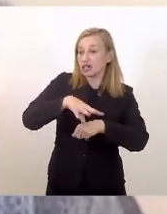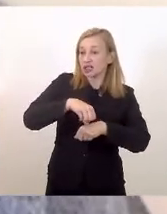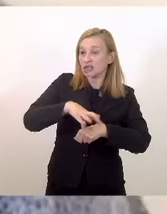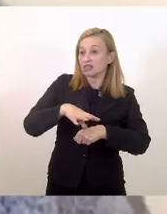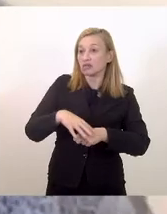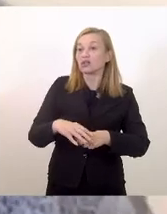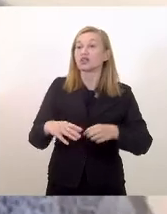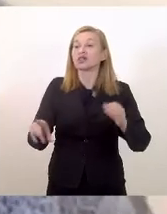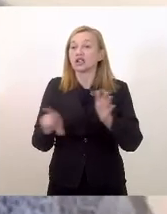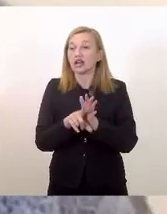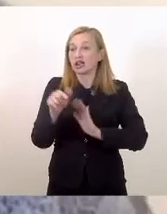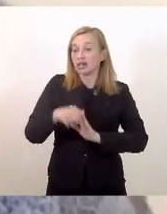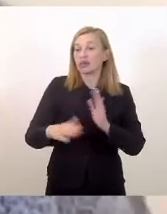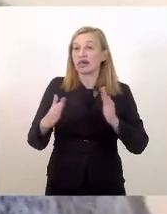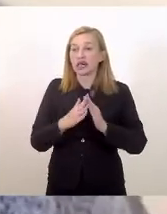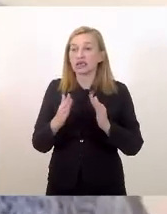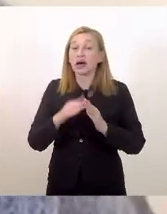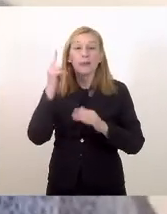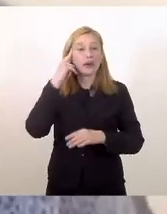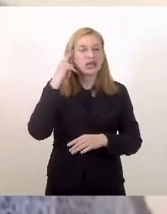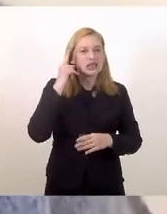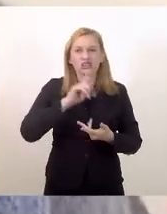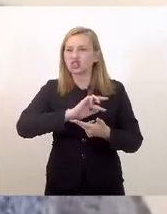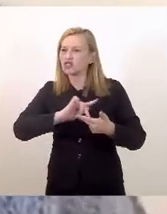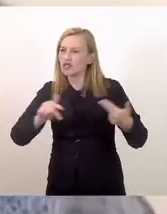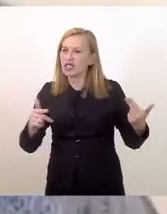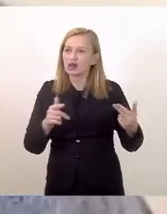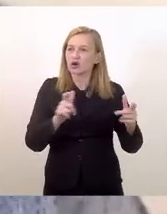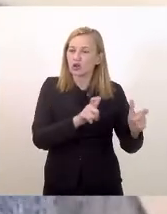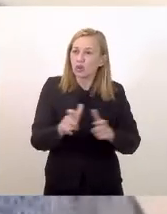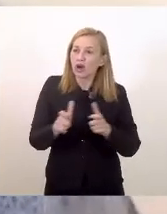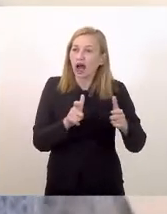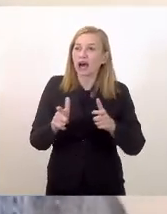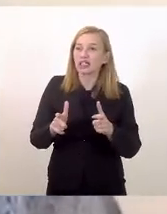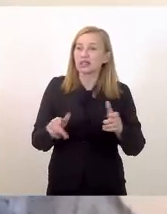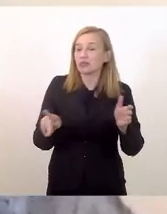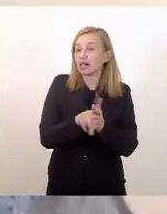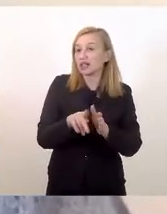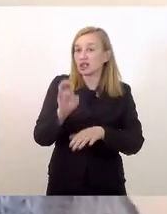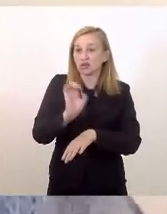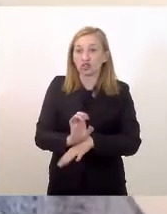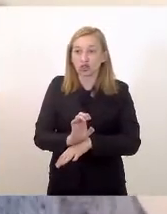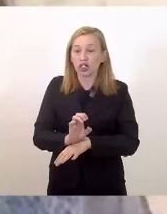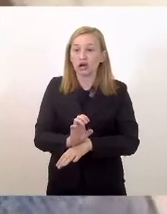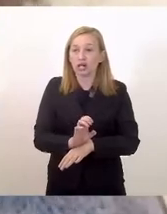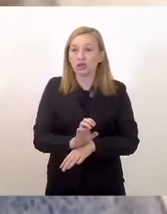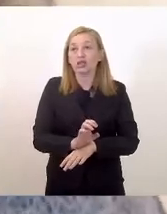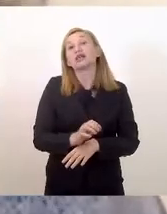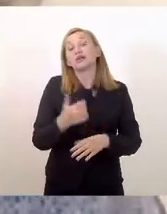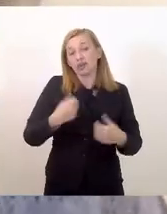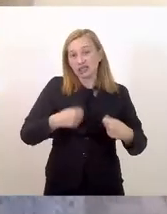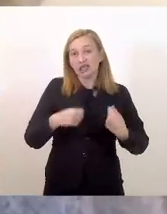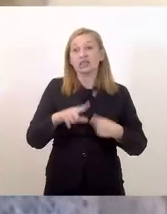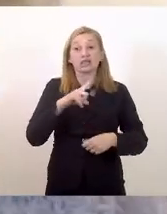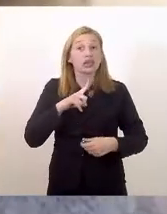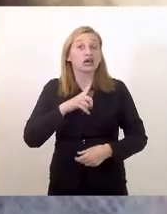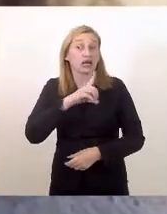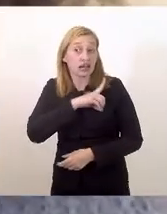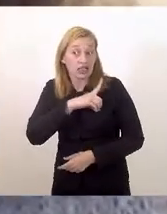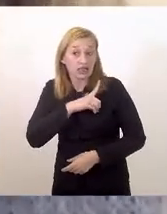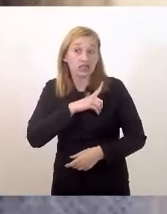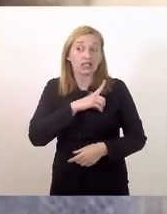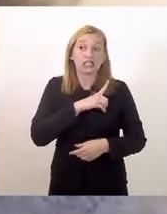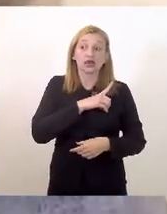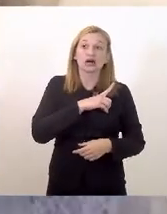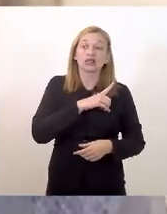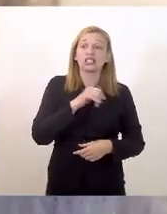para casa, pensando diversas regiões do nosso estado que deveriam haver DEANs e não há pela padronização